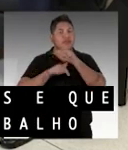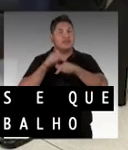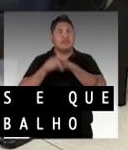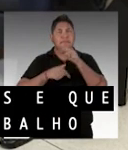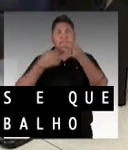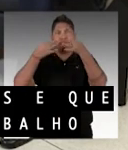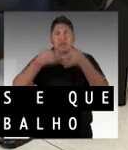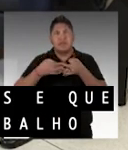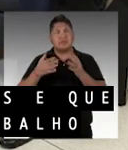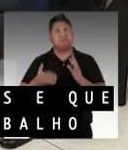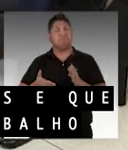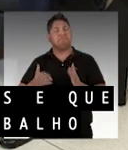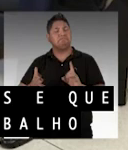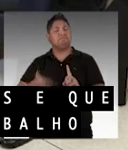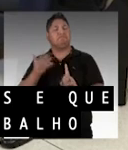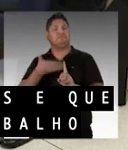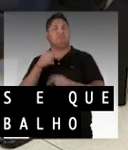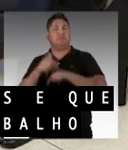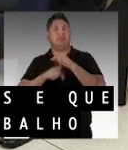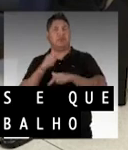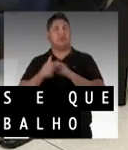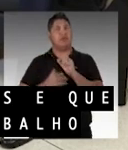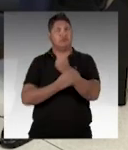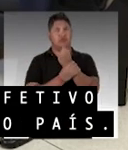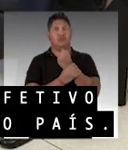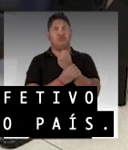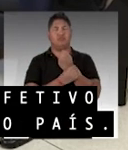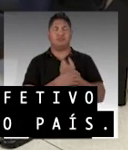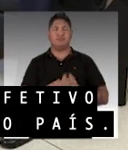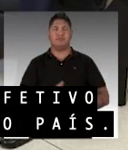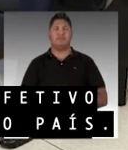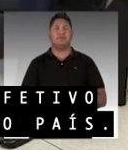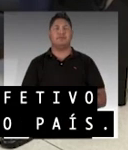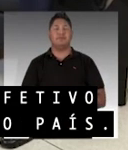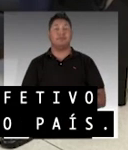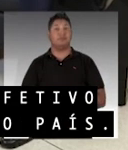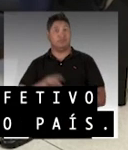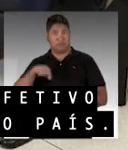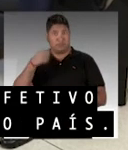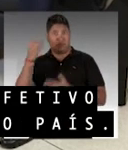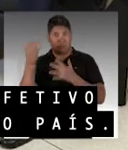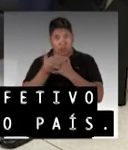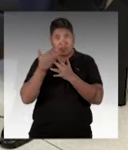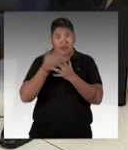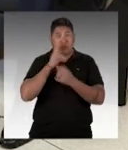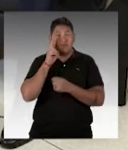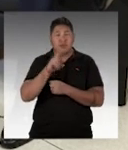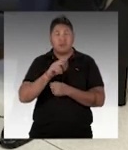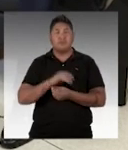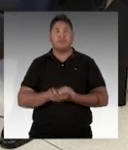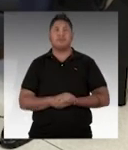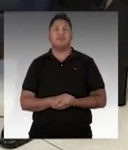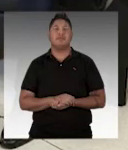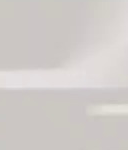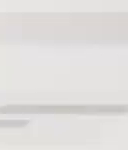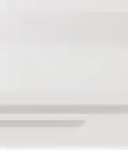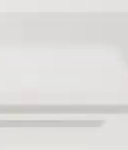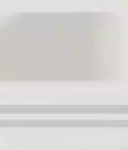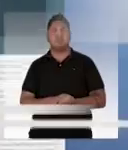trabalho dignas e que produzam um trabalho seguro e efetivo para o nosso país. E logo depois do intervalo você vai